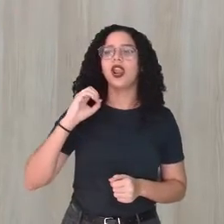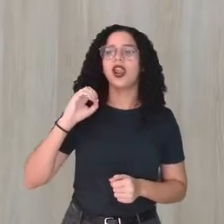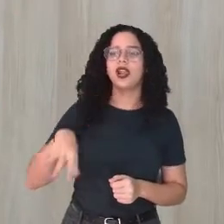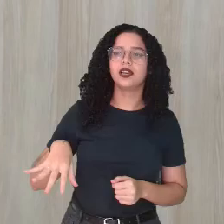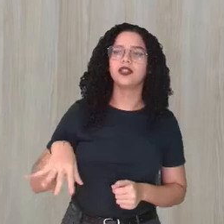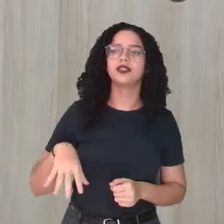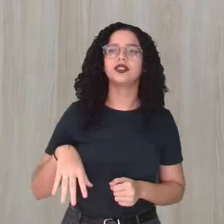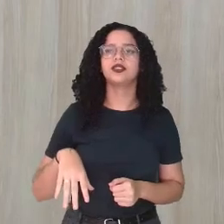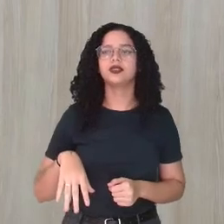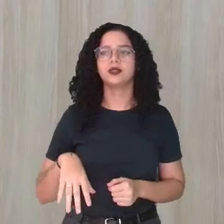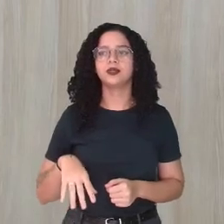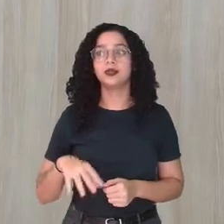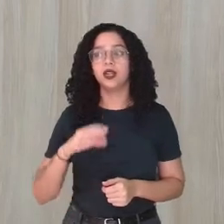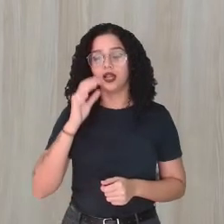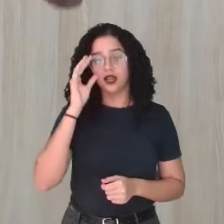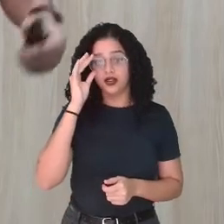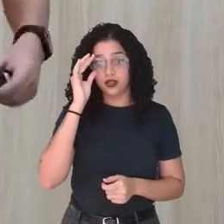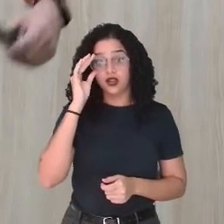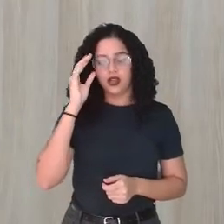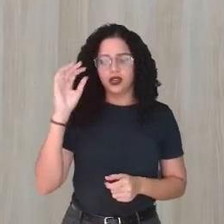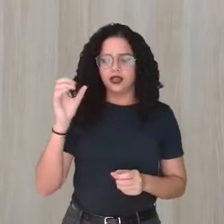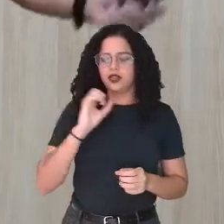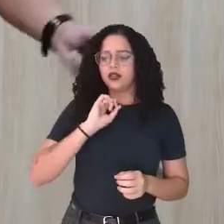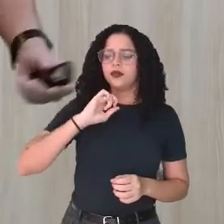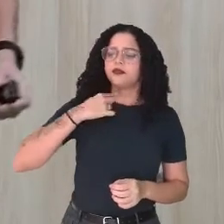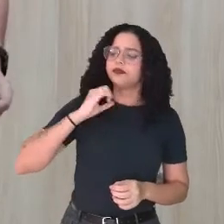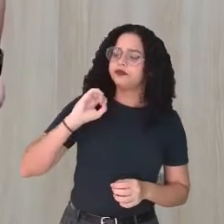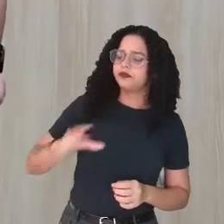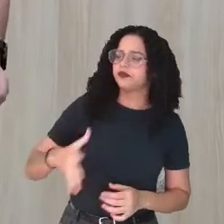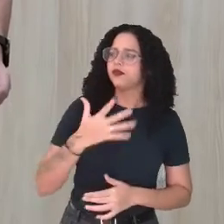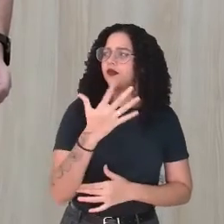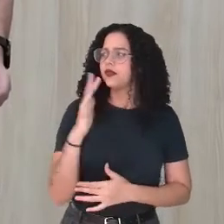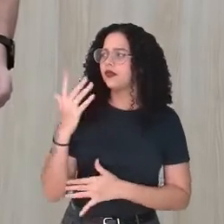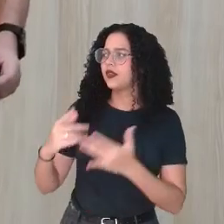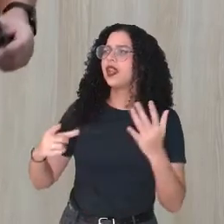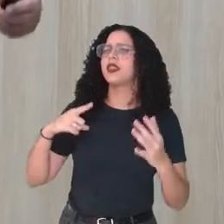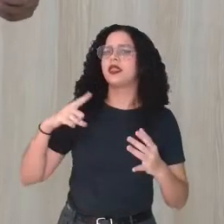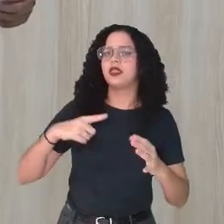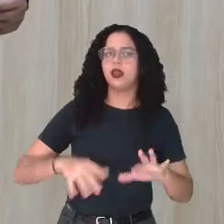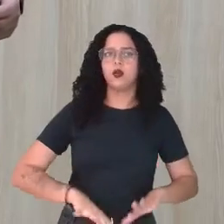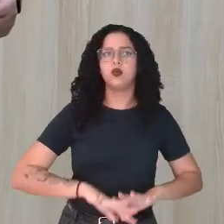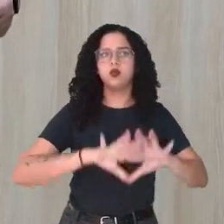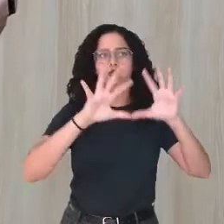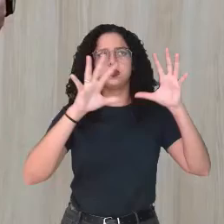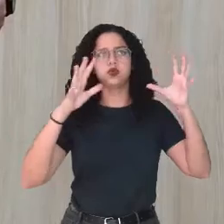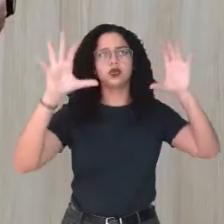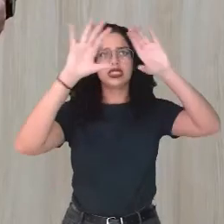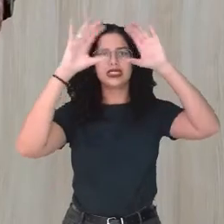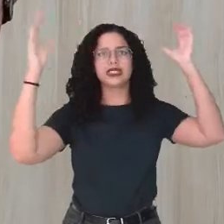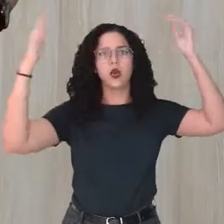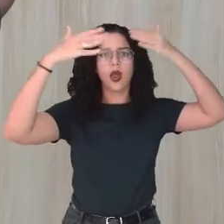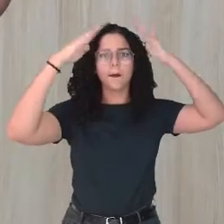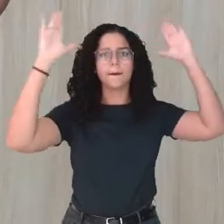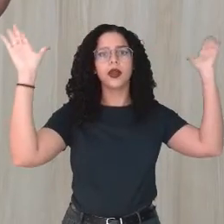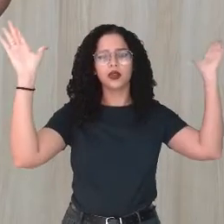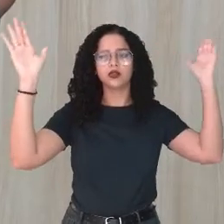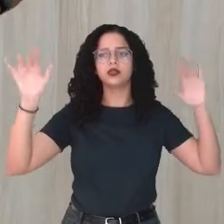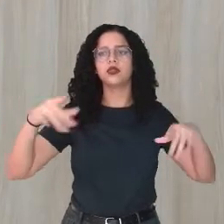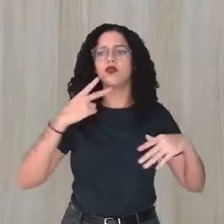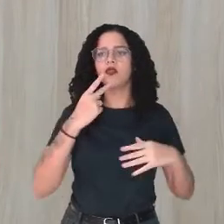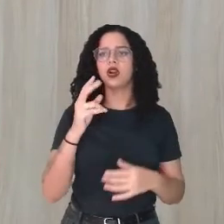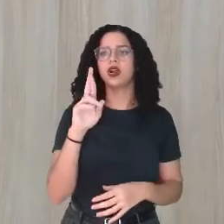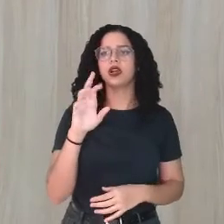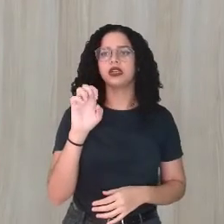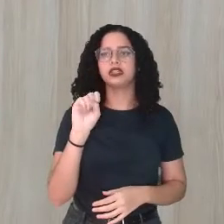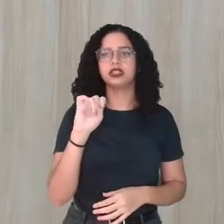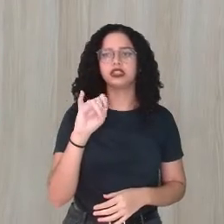são jogados muitas vezes na natureza. Aí tem os lixões a céu aberto. Né? O que a gente fala aí, ó, de resíduos sólidos. Os